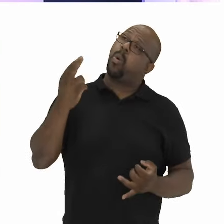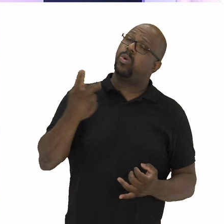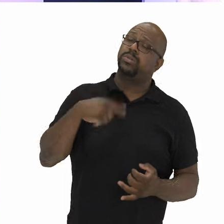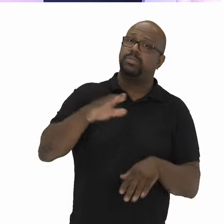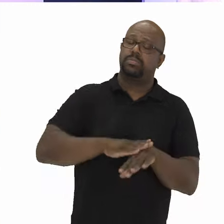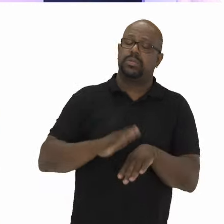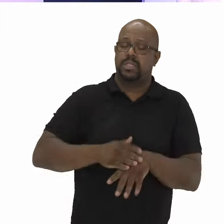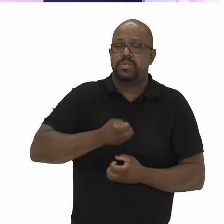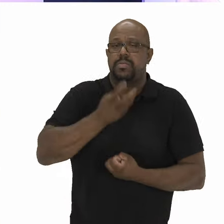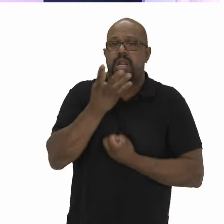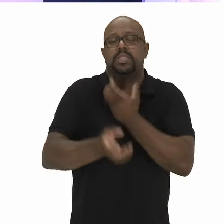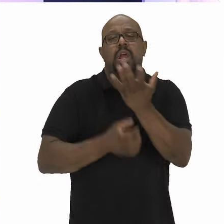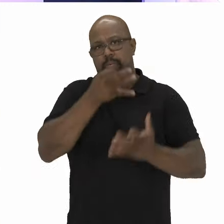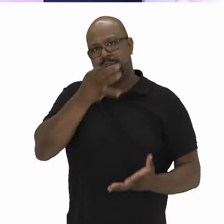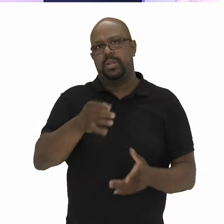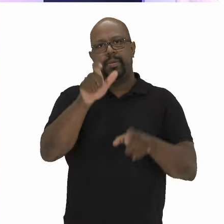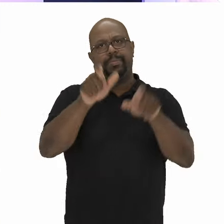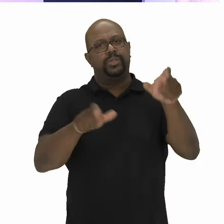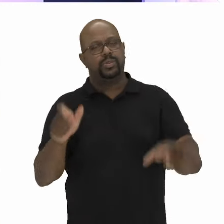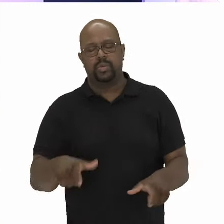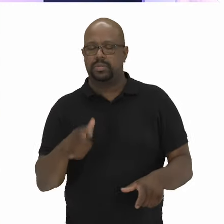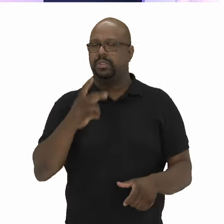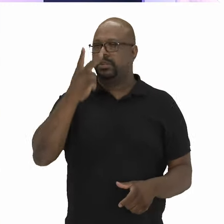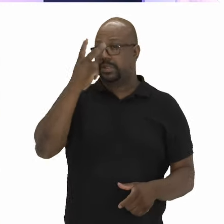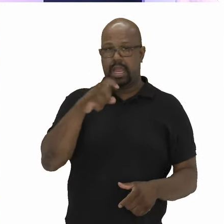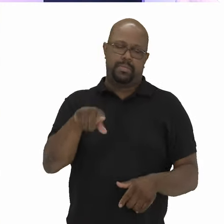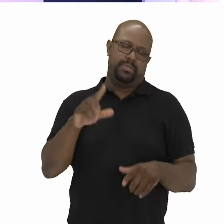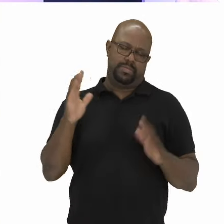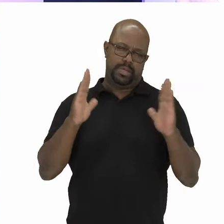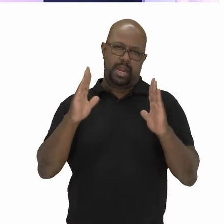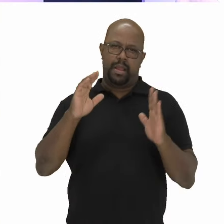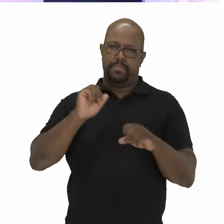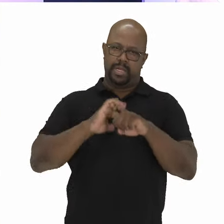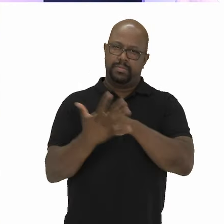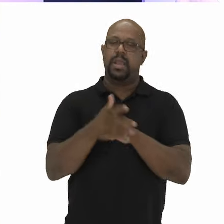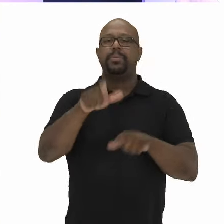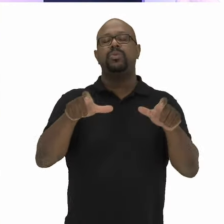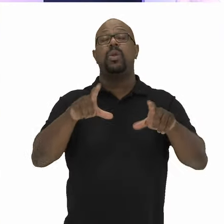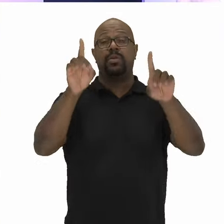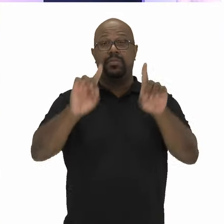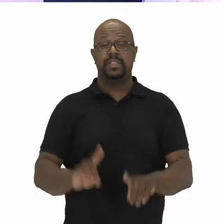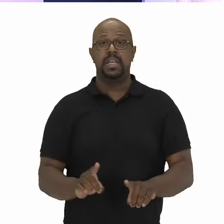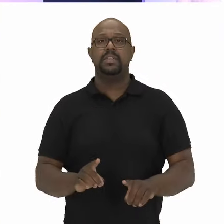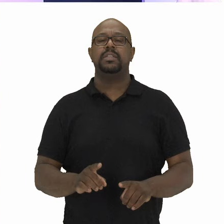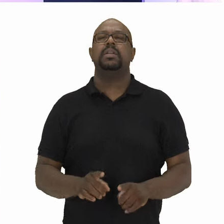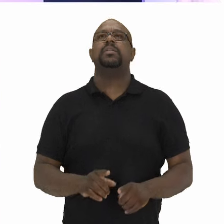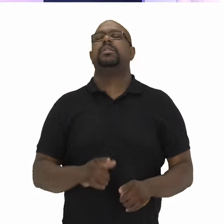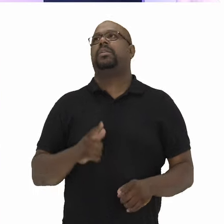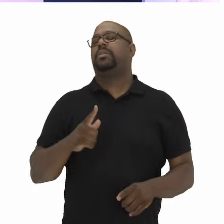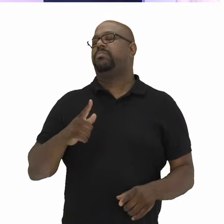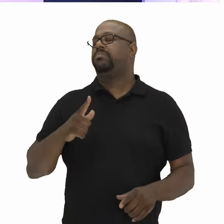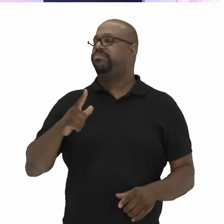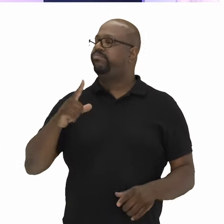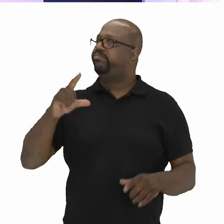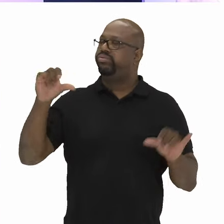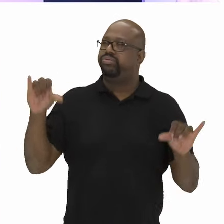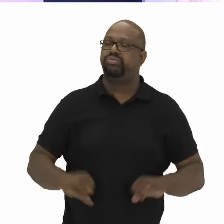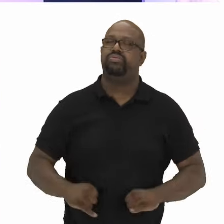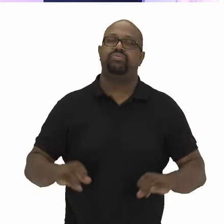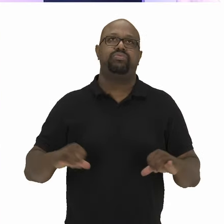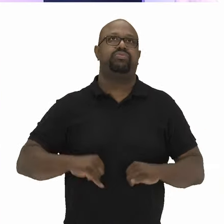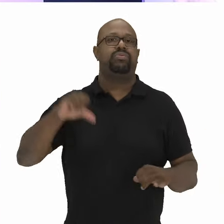se expressar opinião então pessoas pessoas cegas na pandemia por exemplo pessoas com deficiência enfrentar a maior